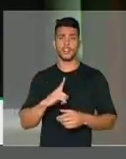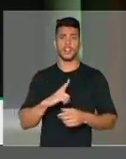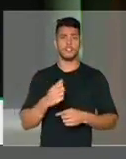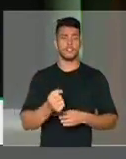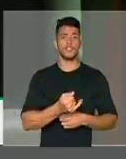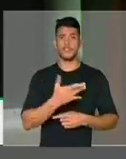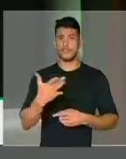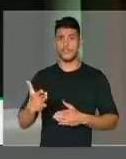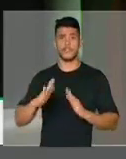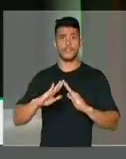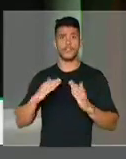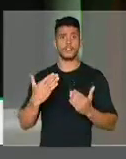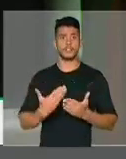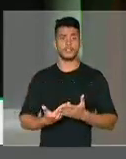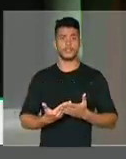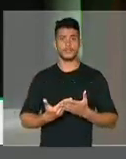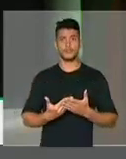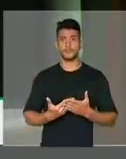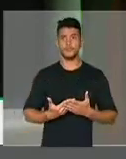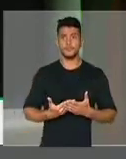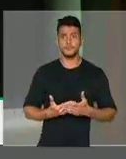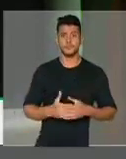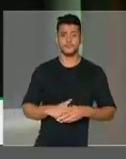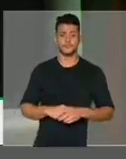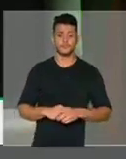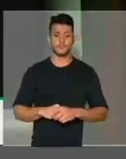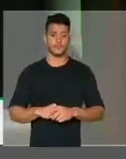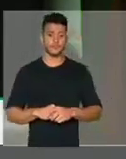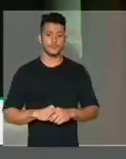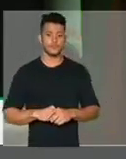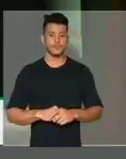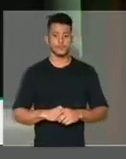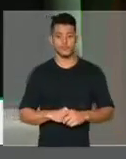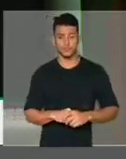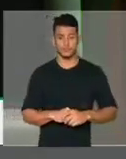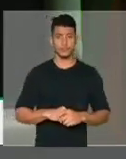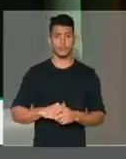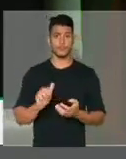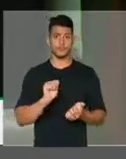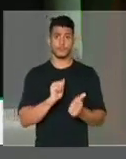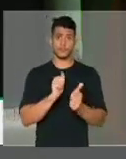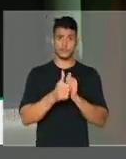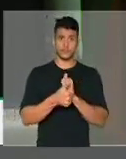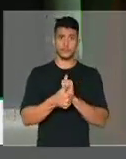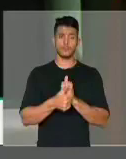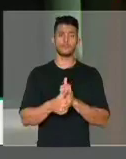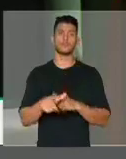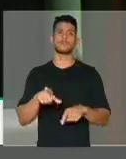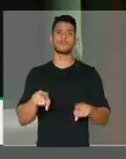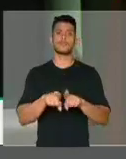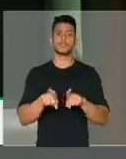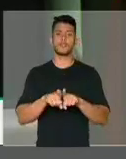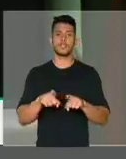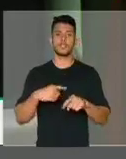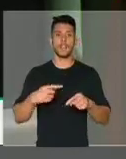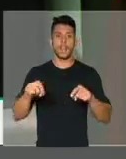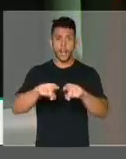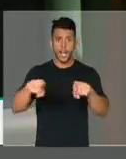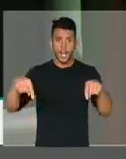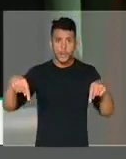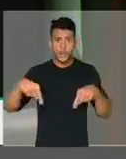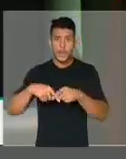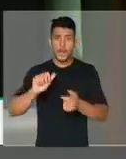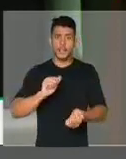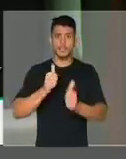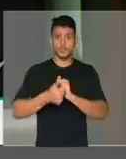Ferreira, Santa Teresa, Antônio Firmo Leal, Antônio Mota. Na área do esporte, inauguração de quadras poliesportivas.